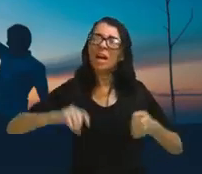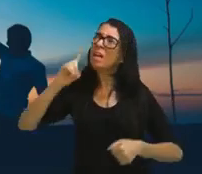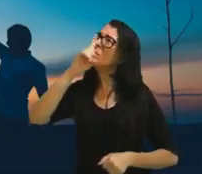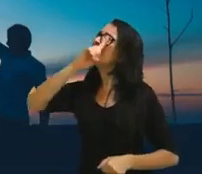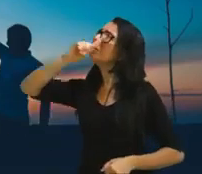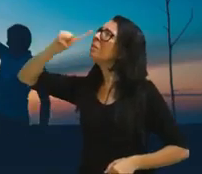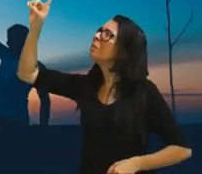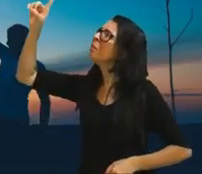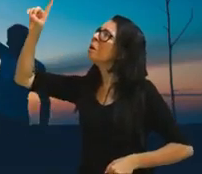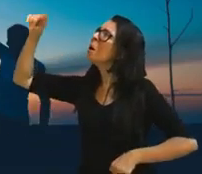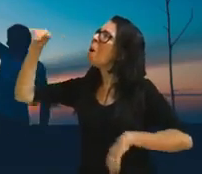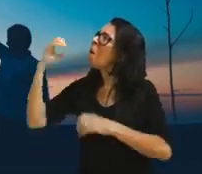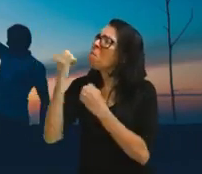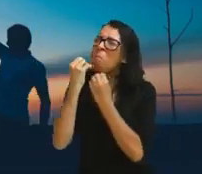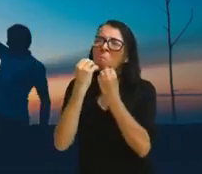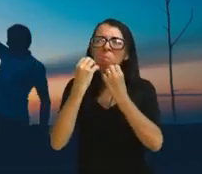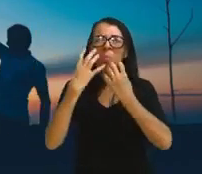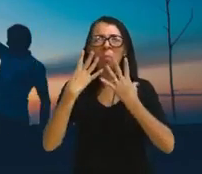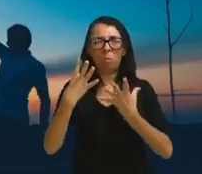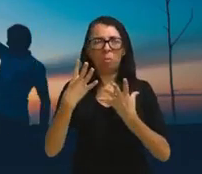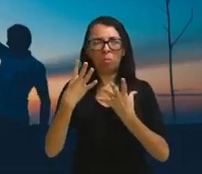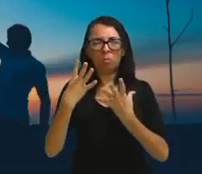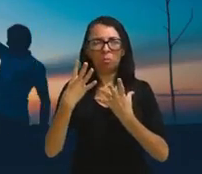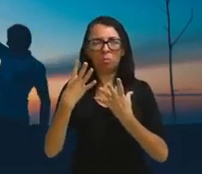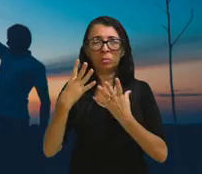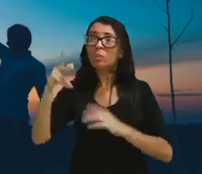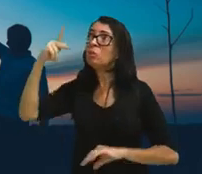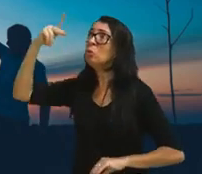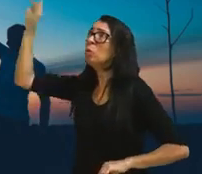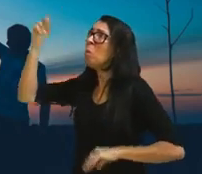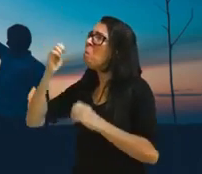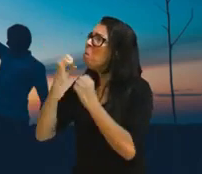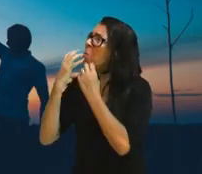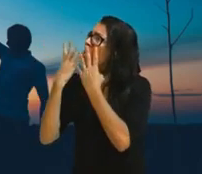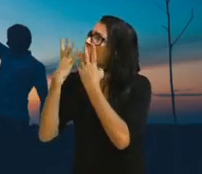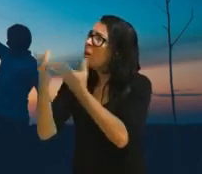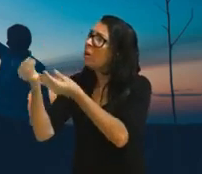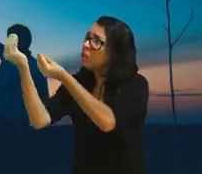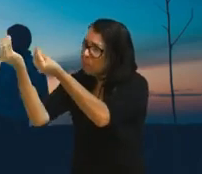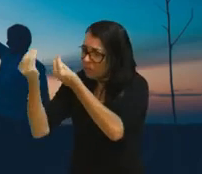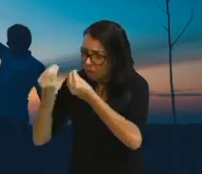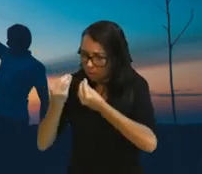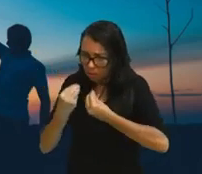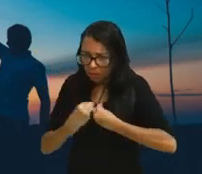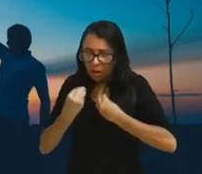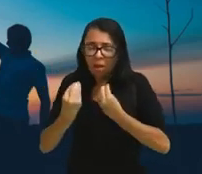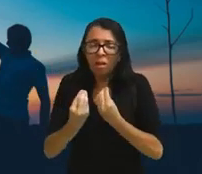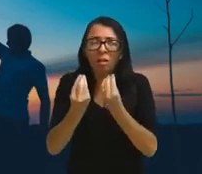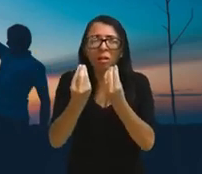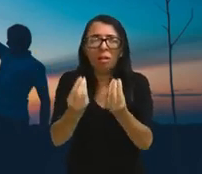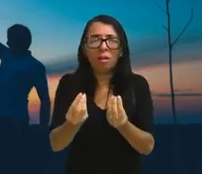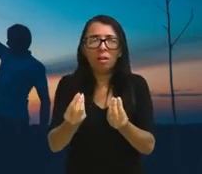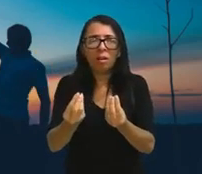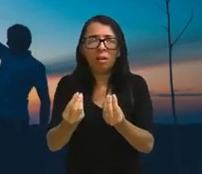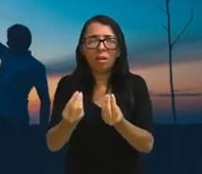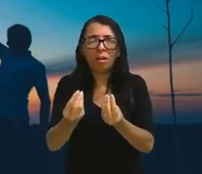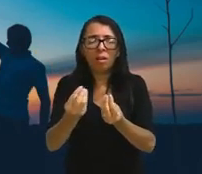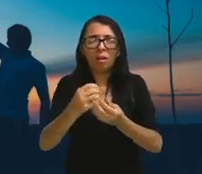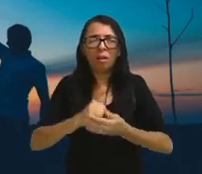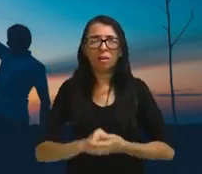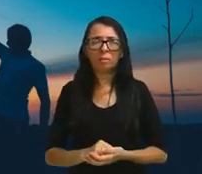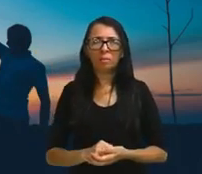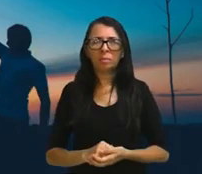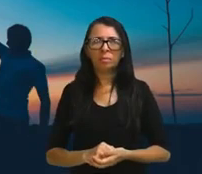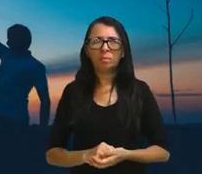a bondade do Senhor está conosco. Em tempos difíceis, Ele salva